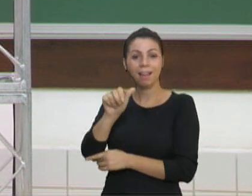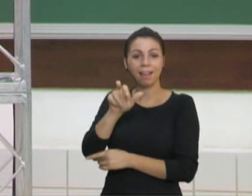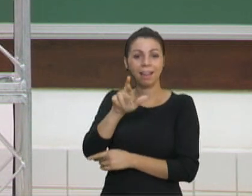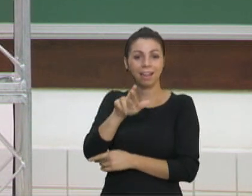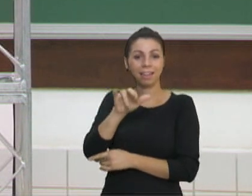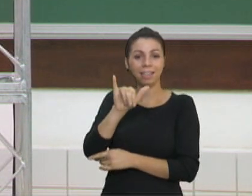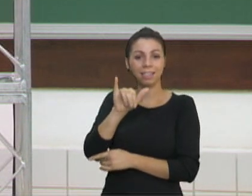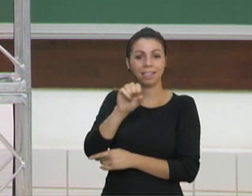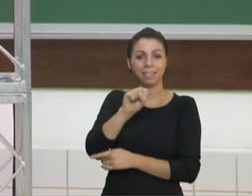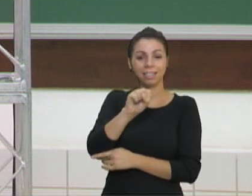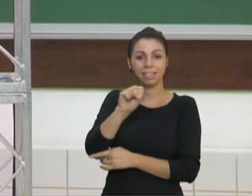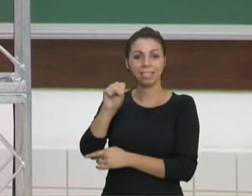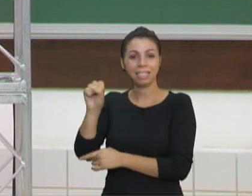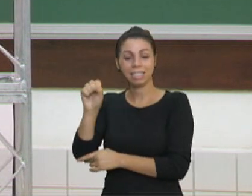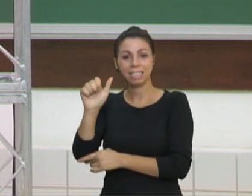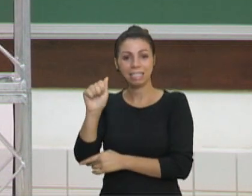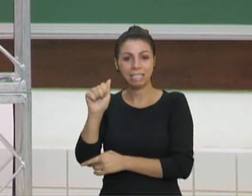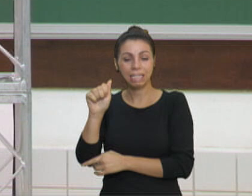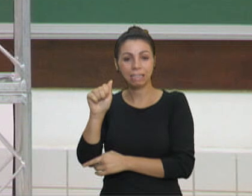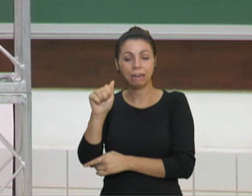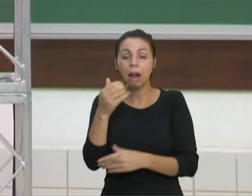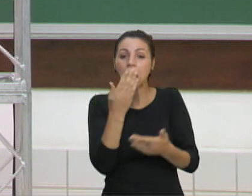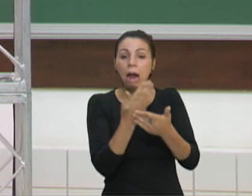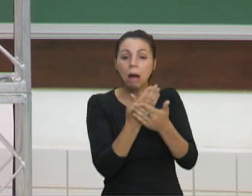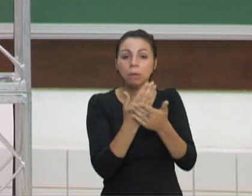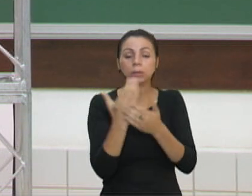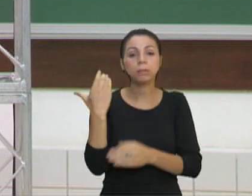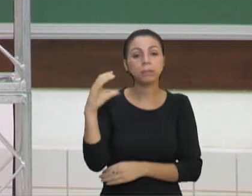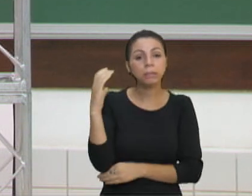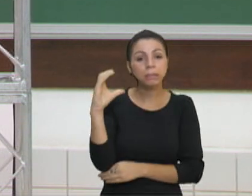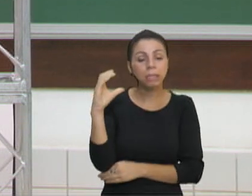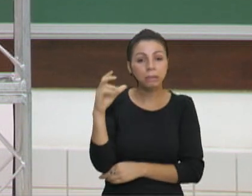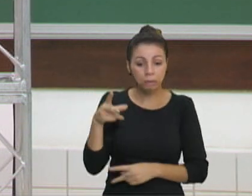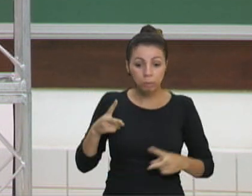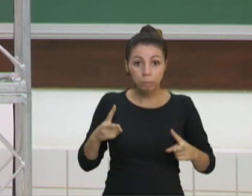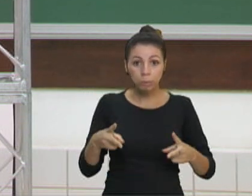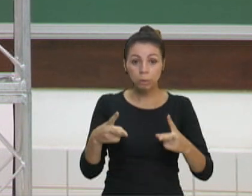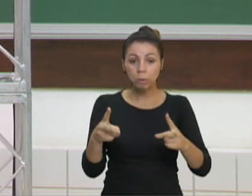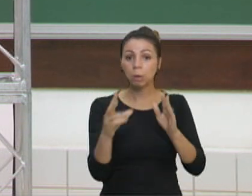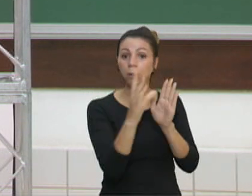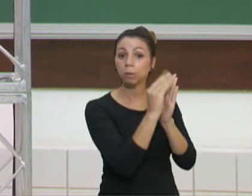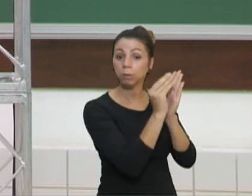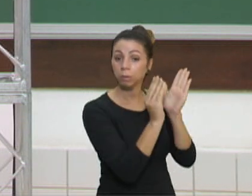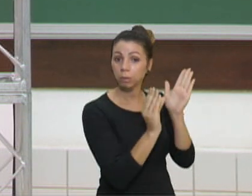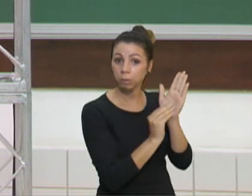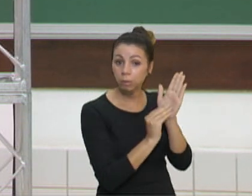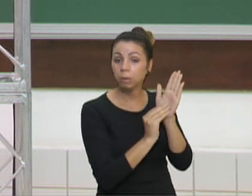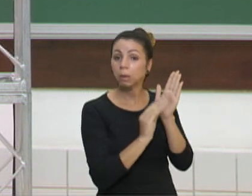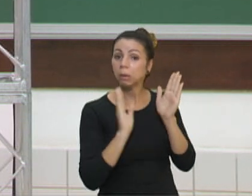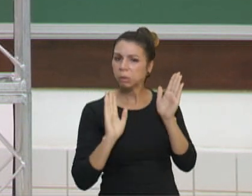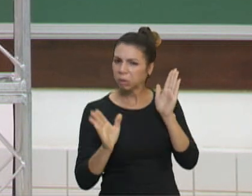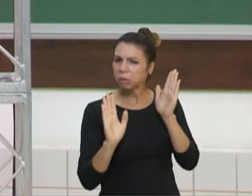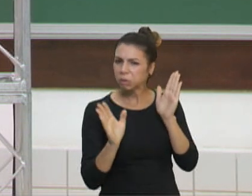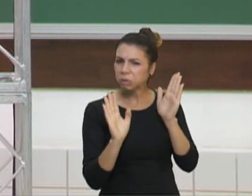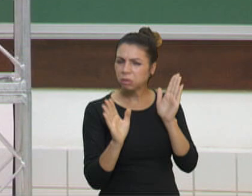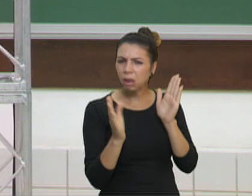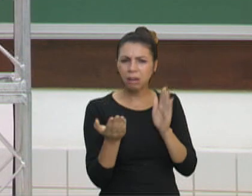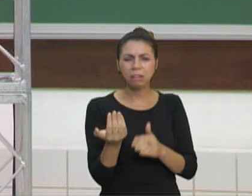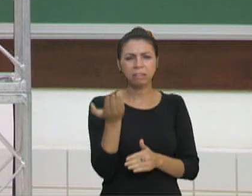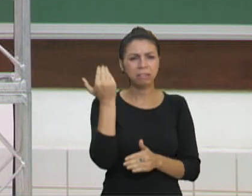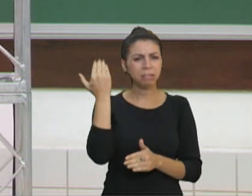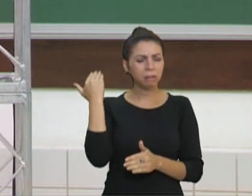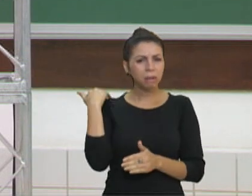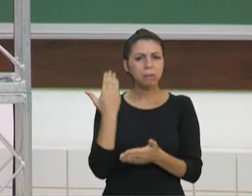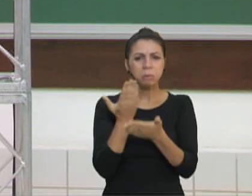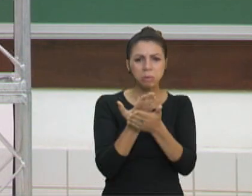para mais uma aula para vocês, dando continuidade no conteúdo que nós vimos, anteriormente.